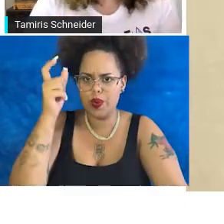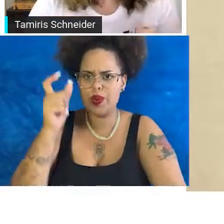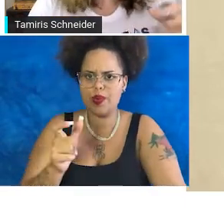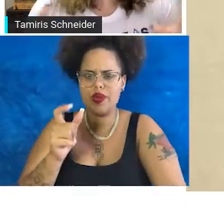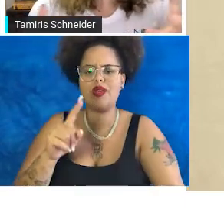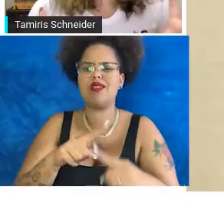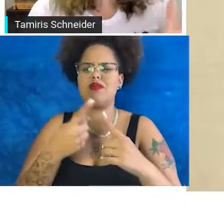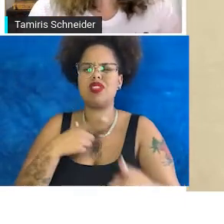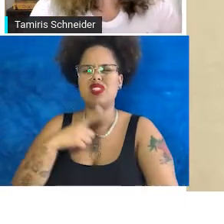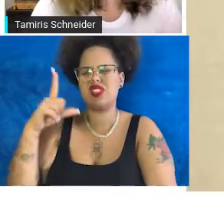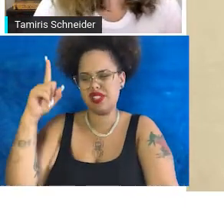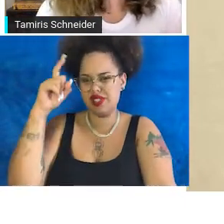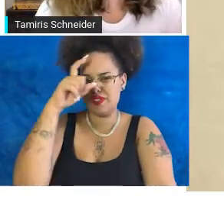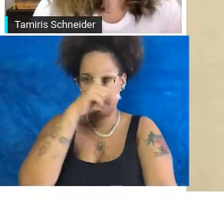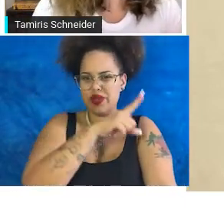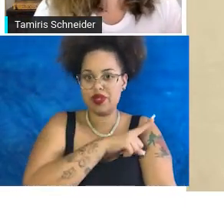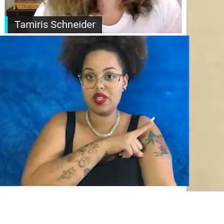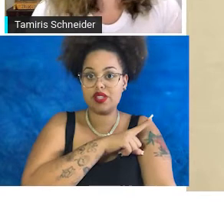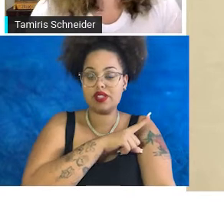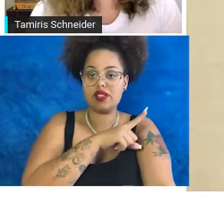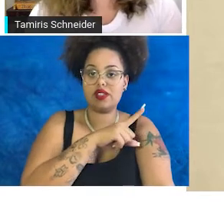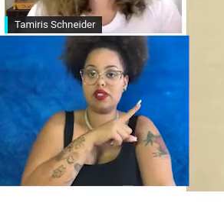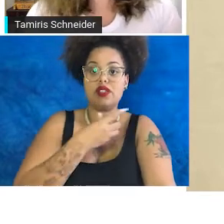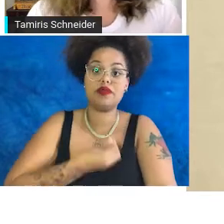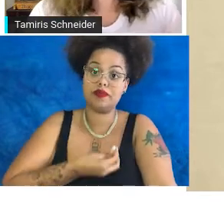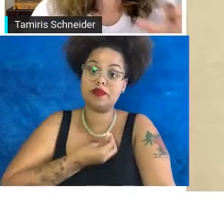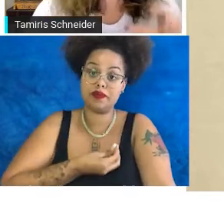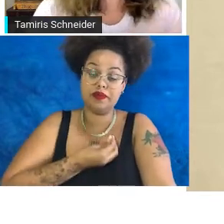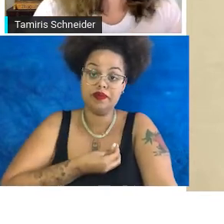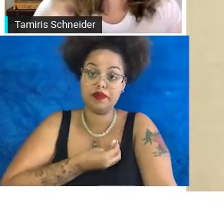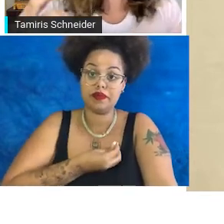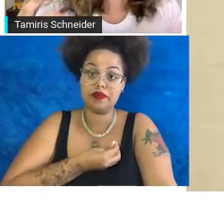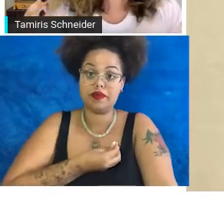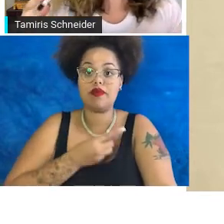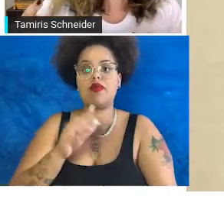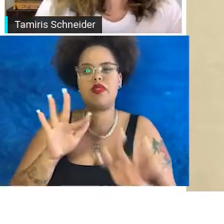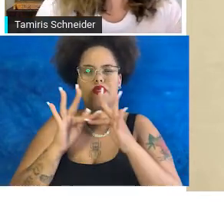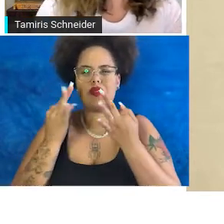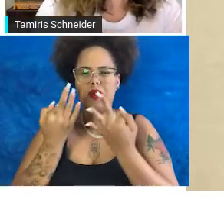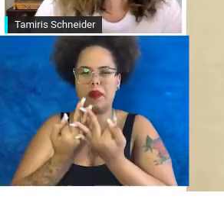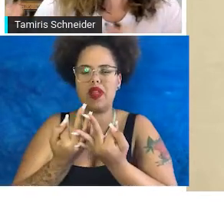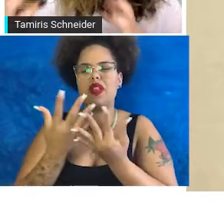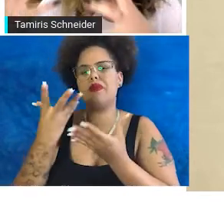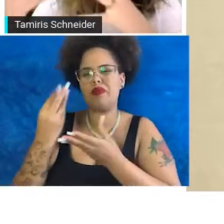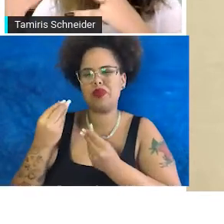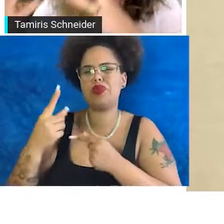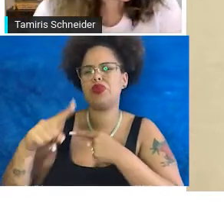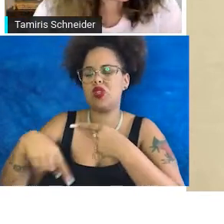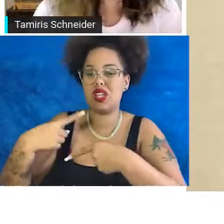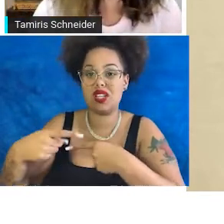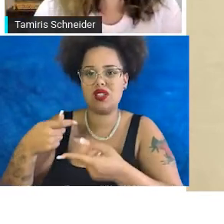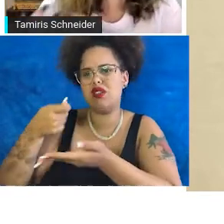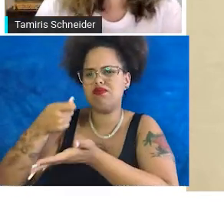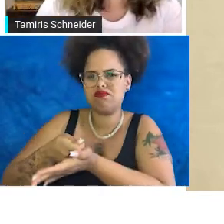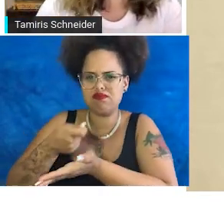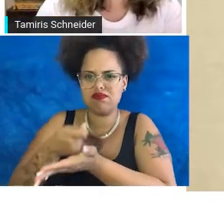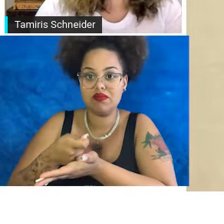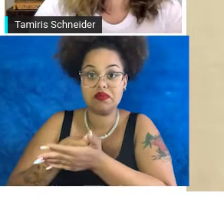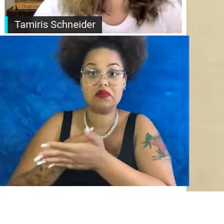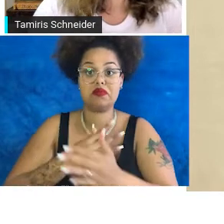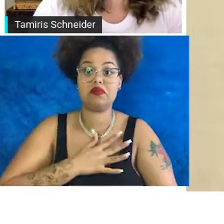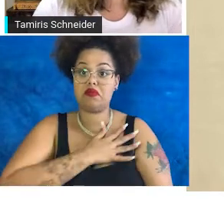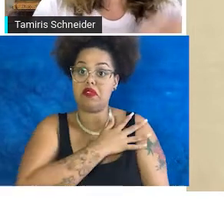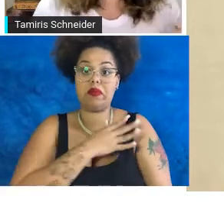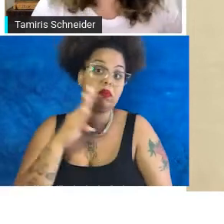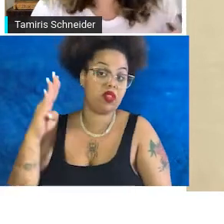mas ela tem dificuldades meio grandes assim na vida. Ela é de uma família muito tradicional, muito rígida, de